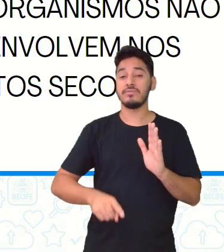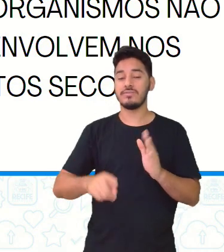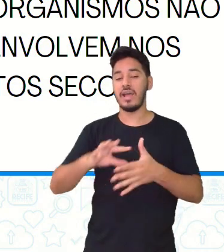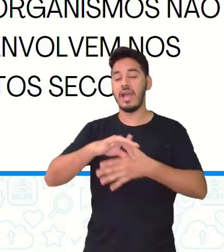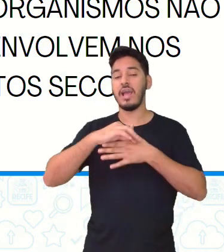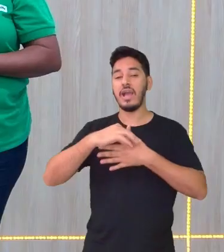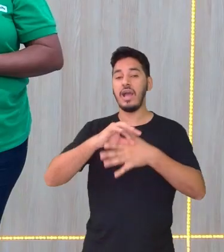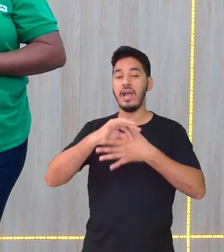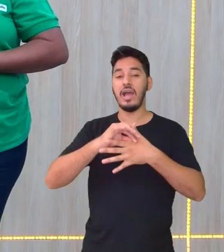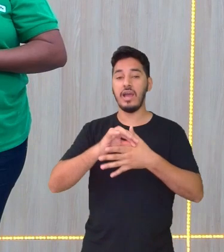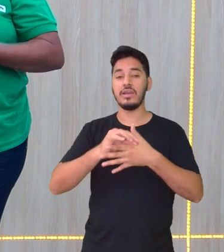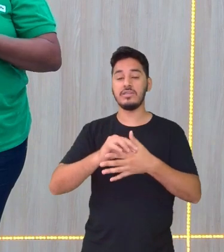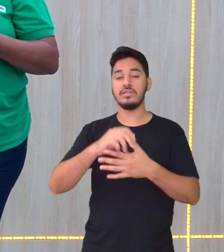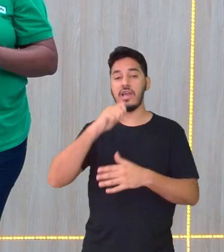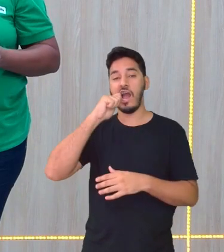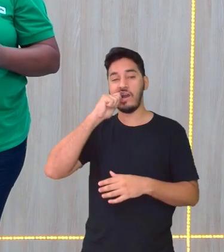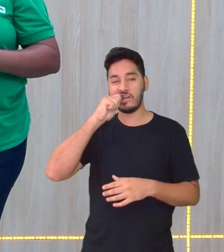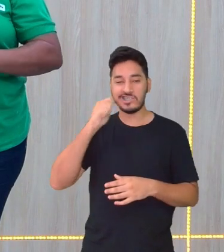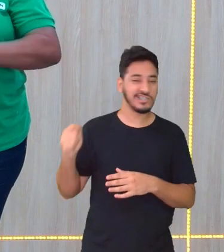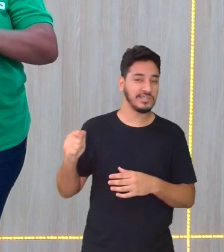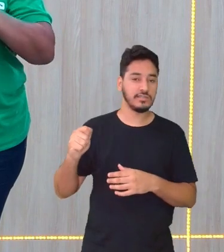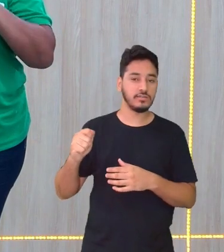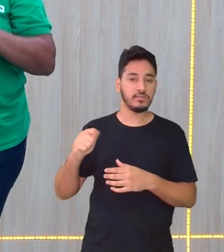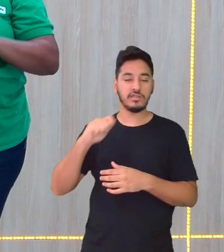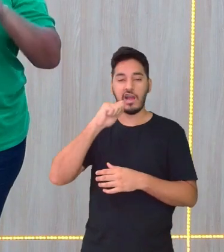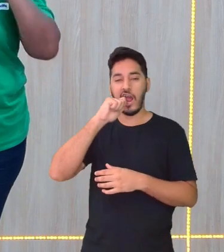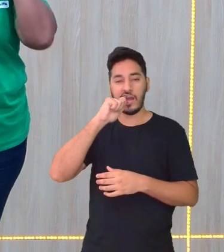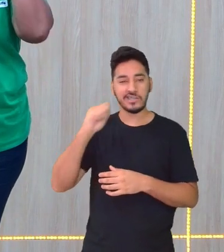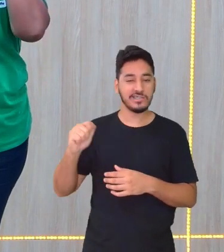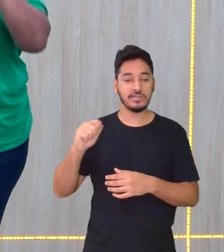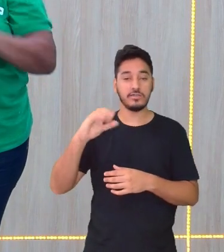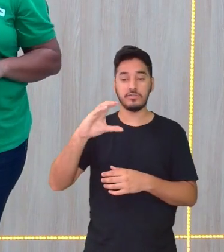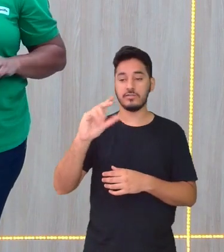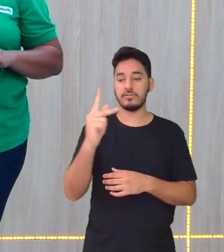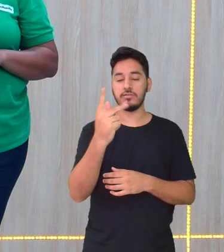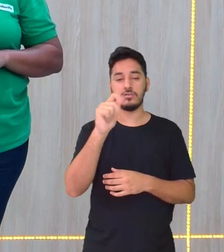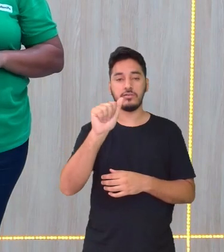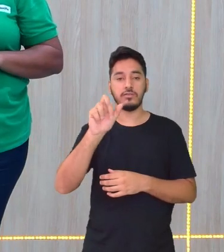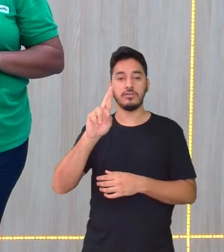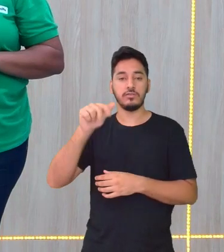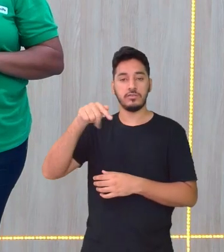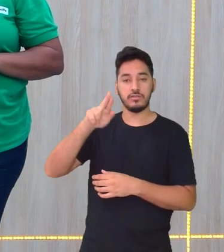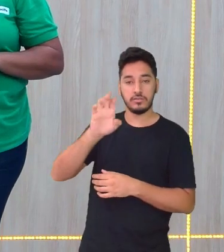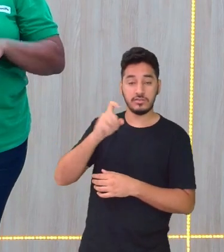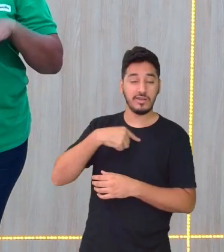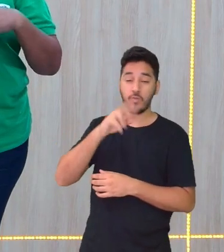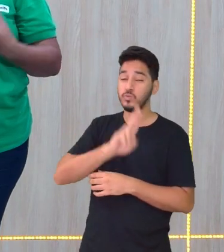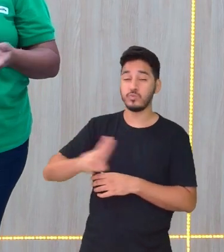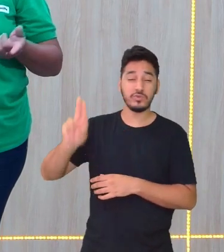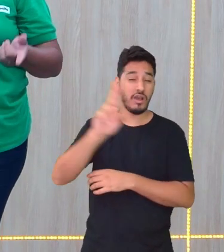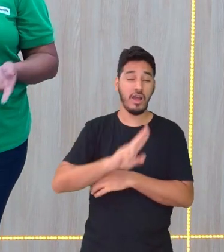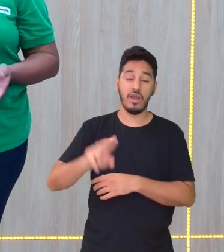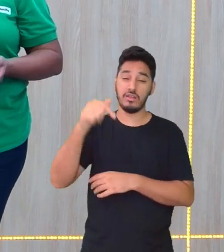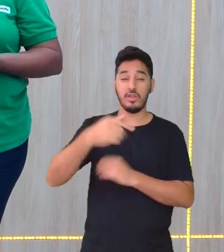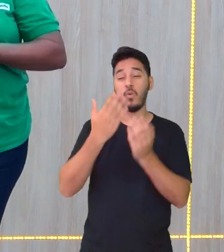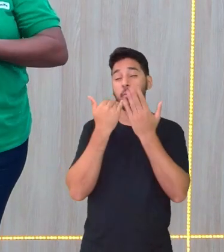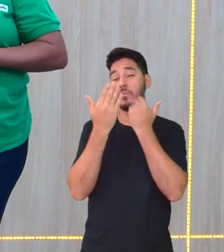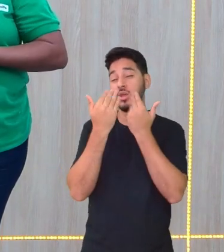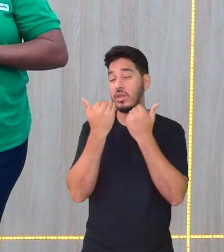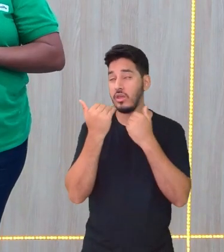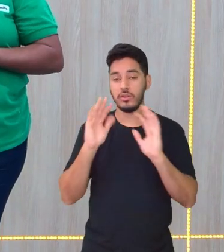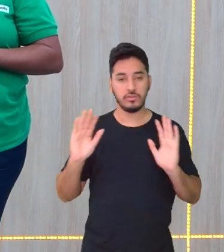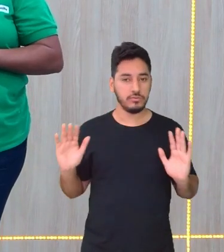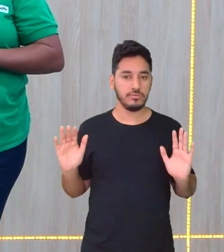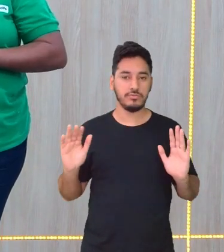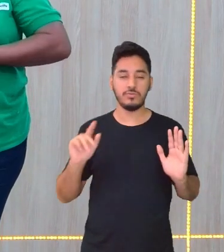Vocês conhecem a carne de charque, eu tenho certeza, porque é um tipo de alimento muito utilizado aqui, muito consumido. Então,